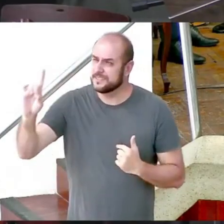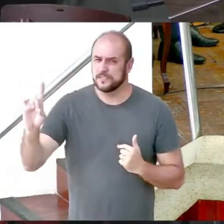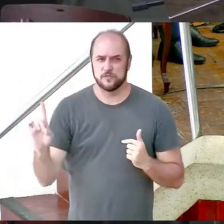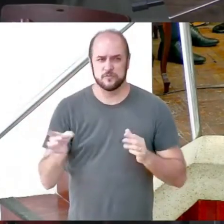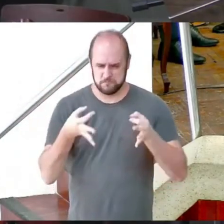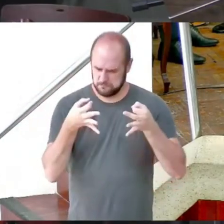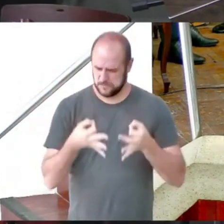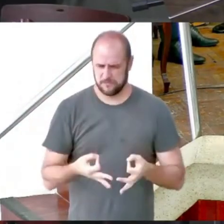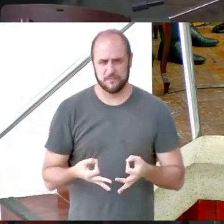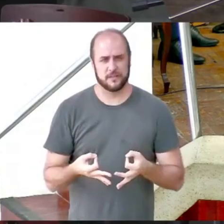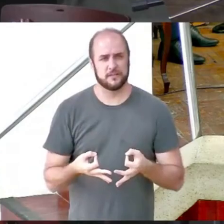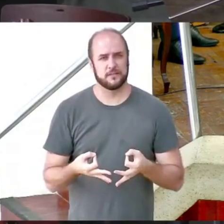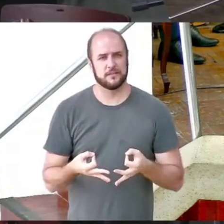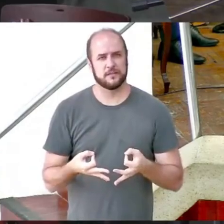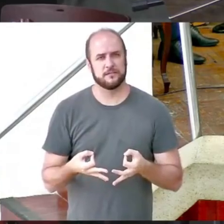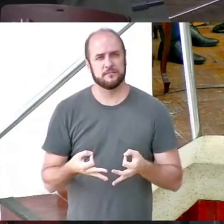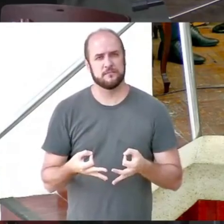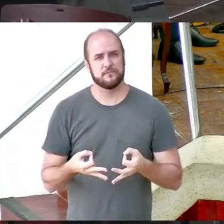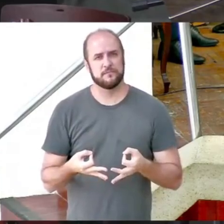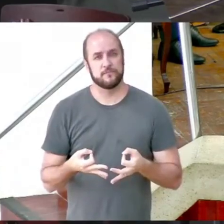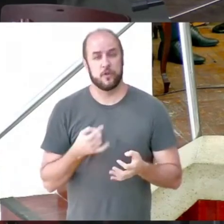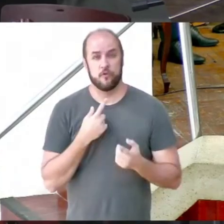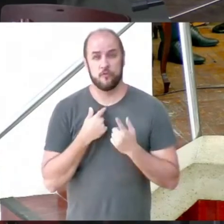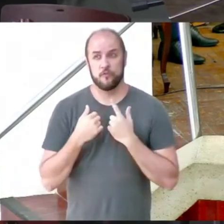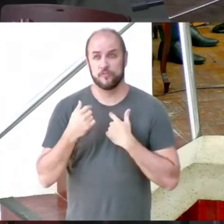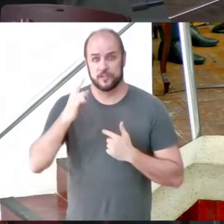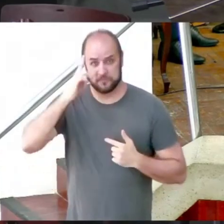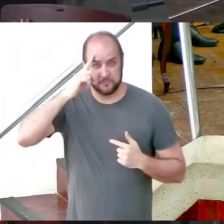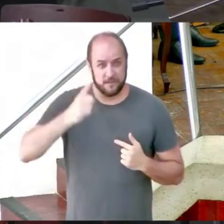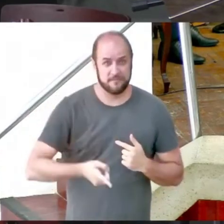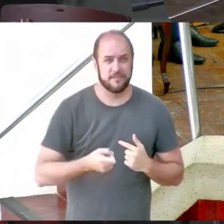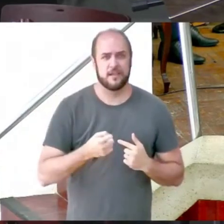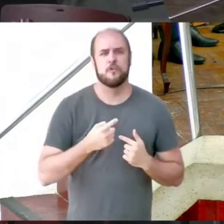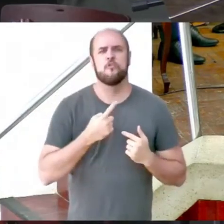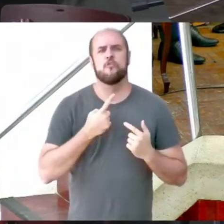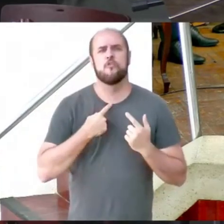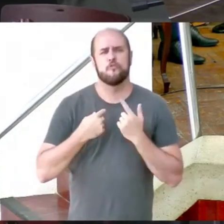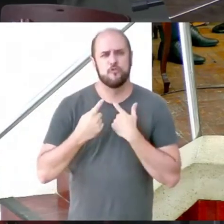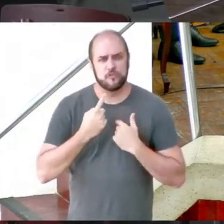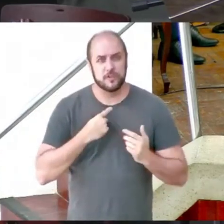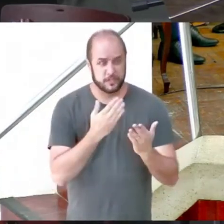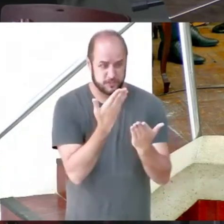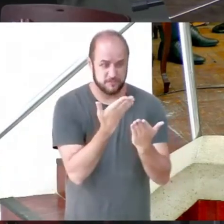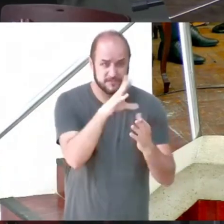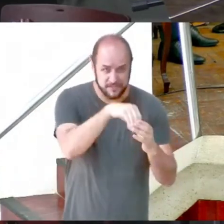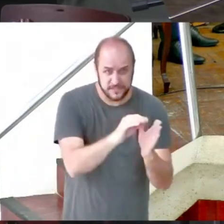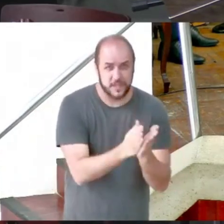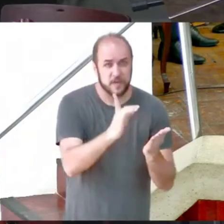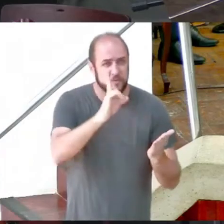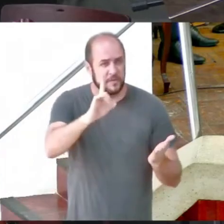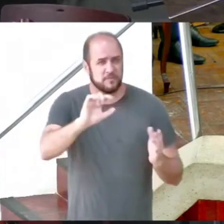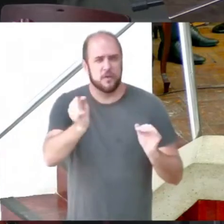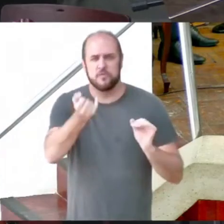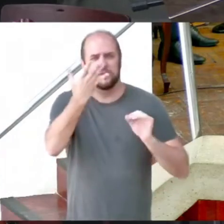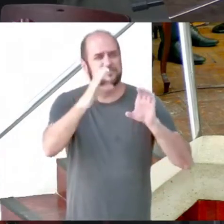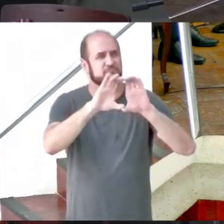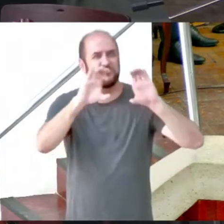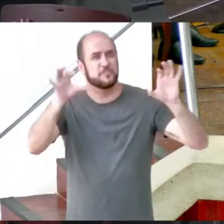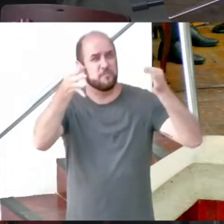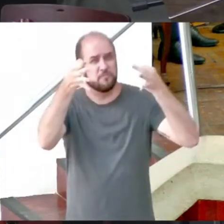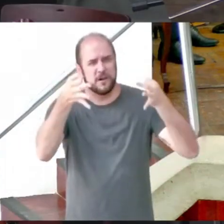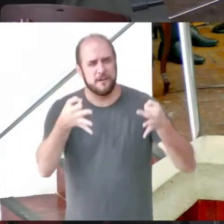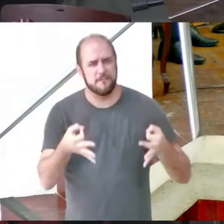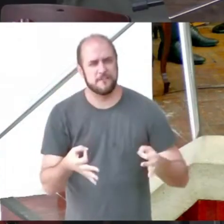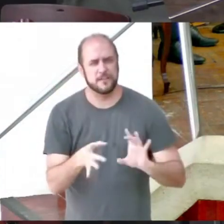harmoniosa, a vontade de decreto e de preceito que ocorre nos céus de forma harmoniosa,